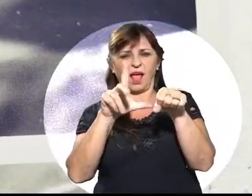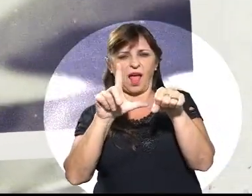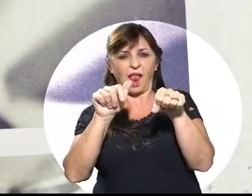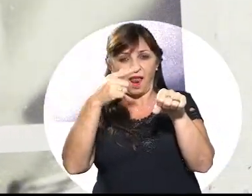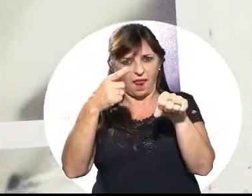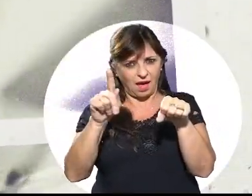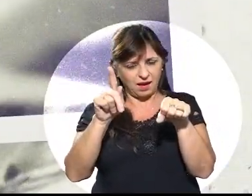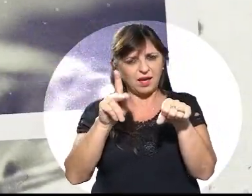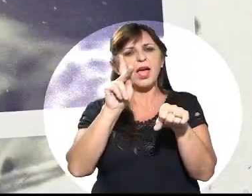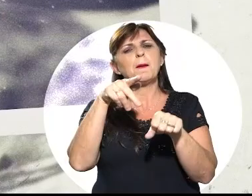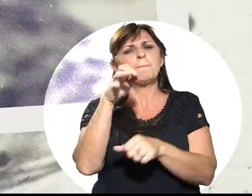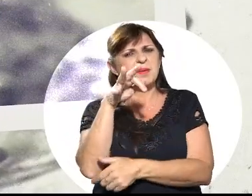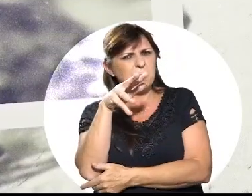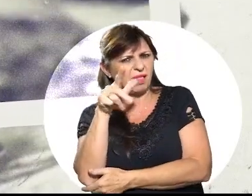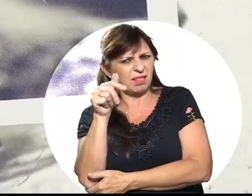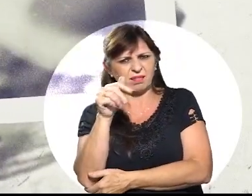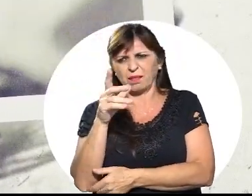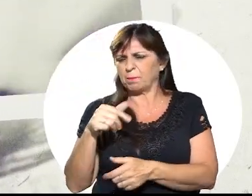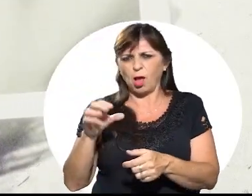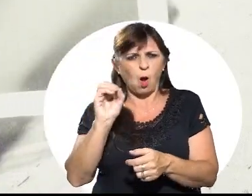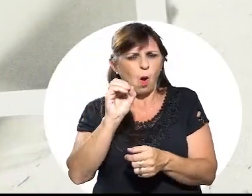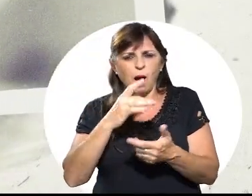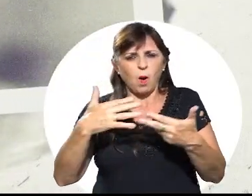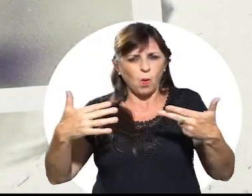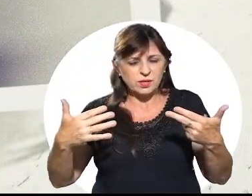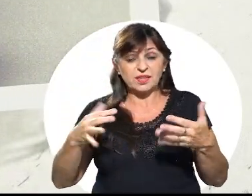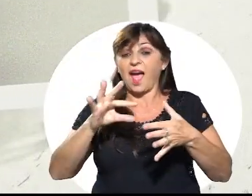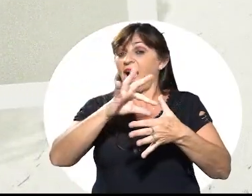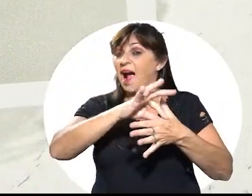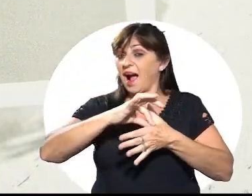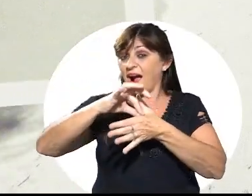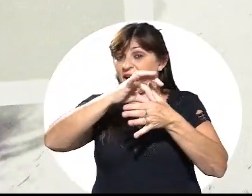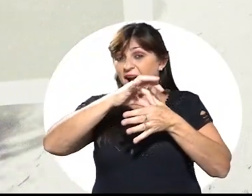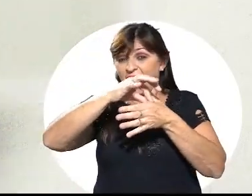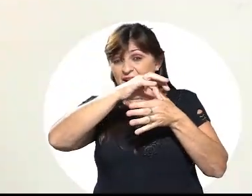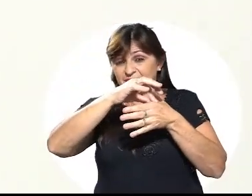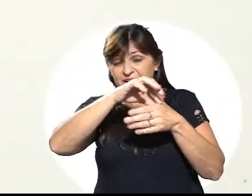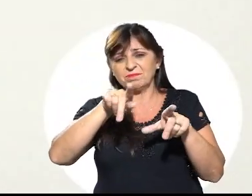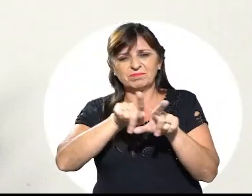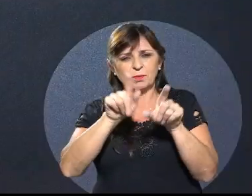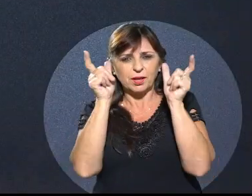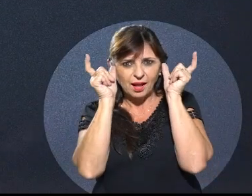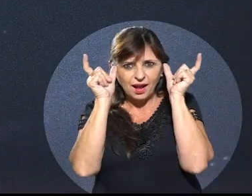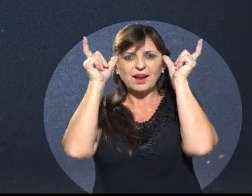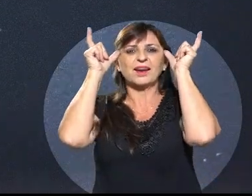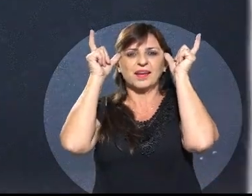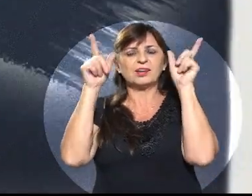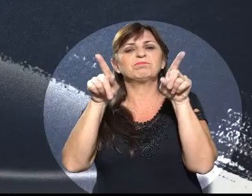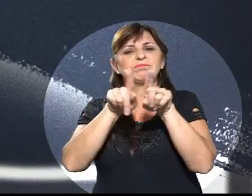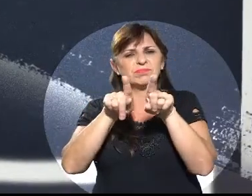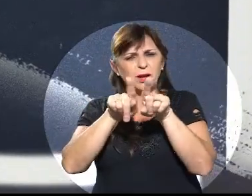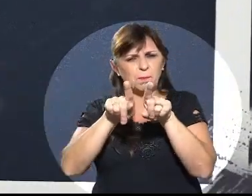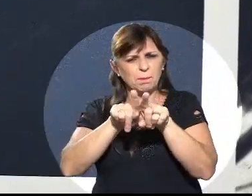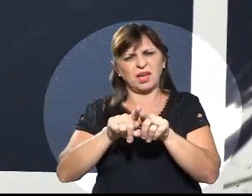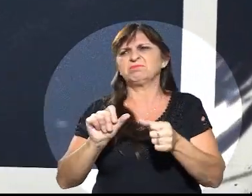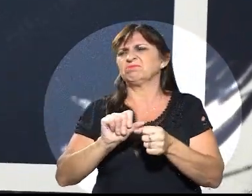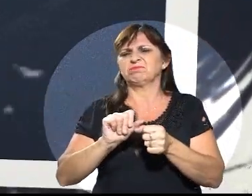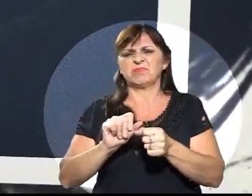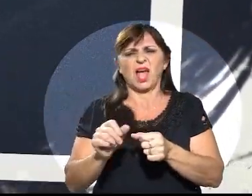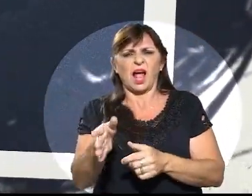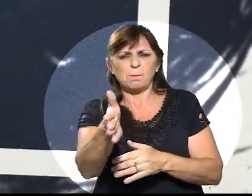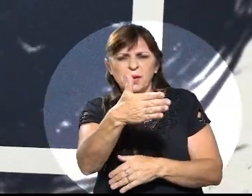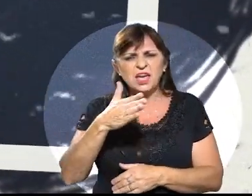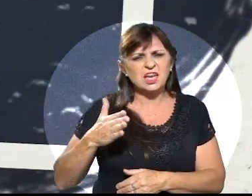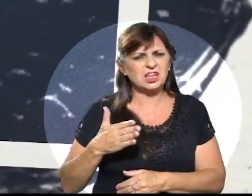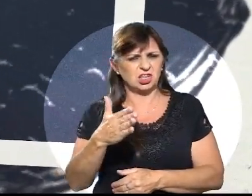O uso de carnes de carneiro, cabrito, aves e peixes. A importância da coalhada,